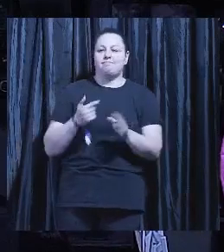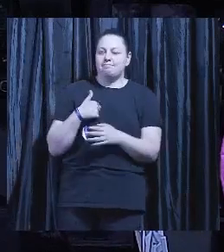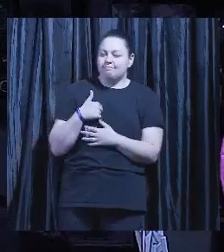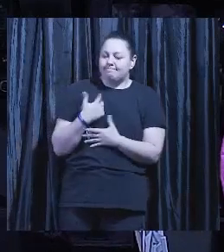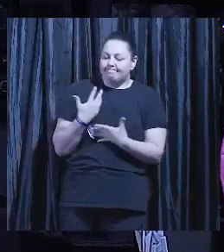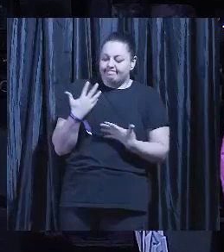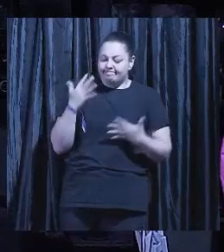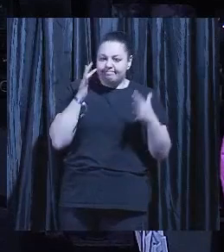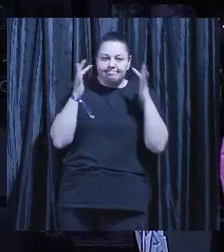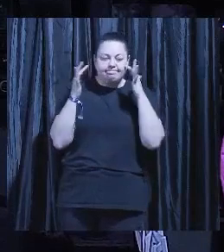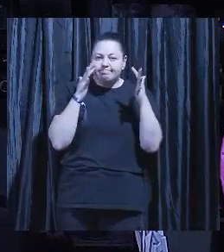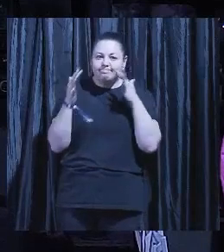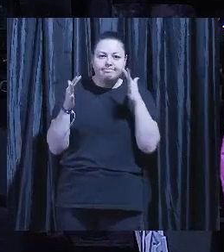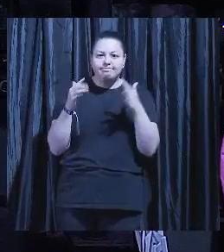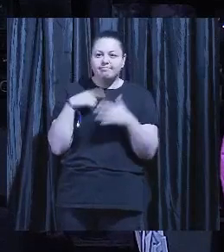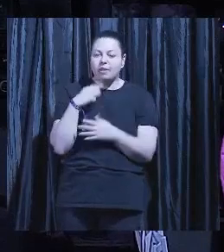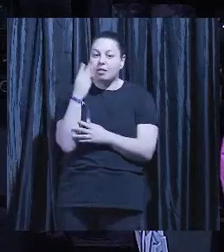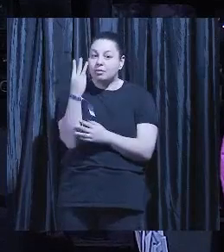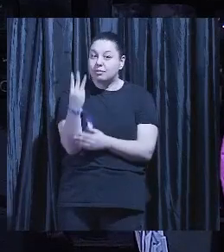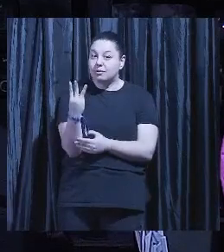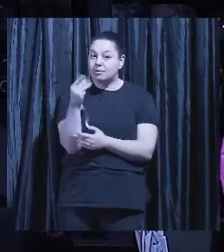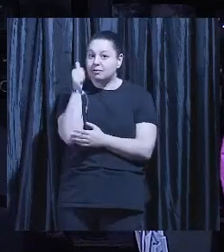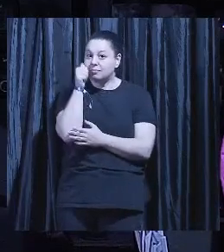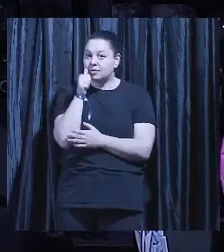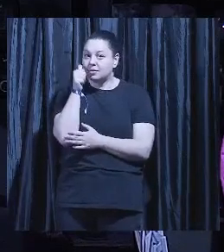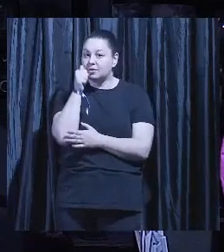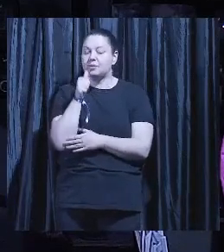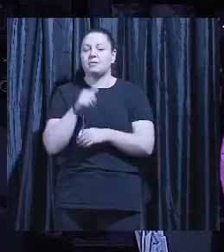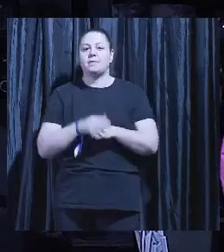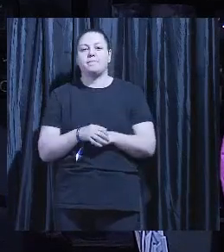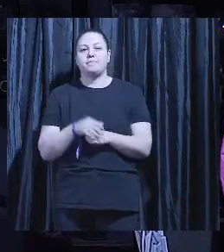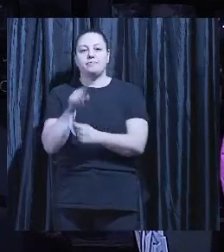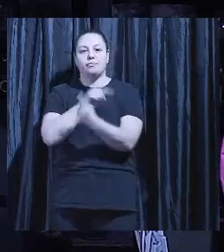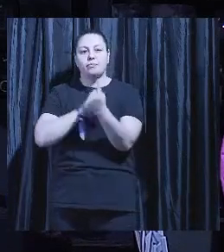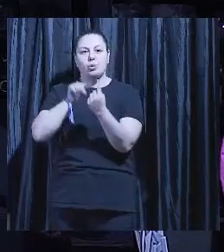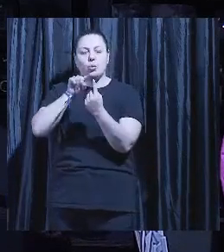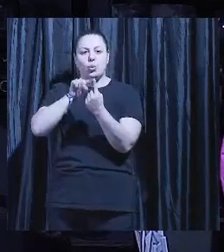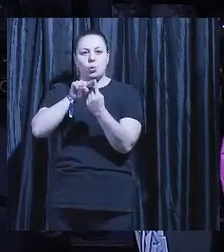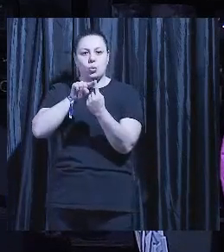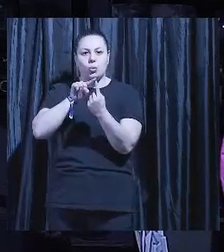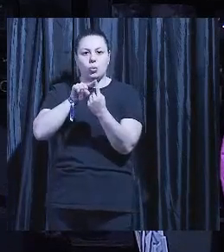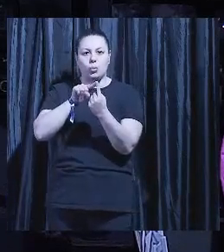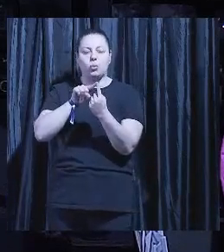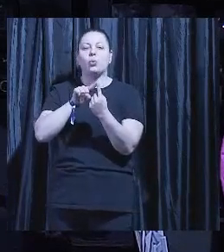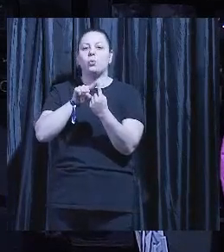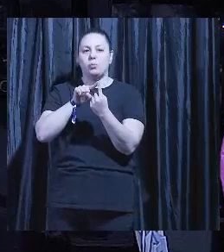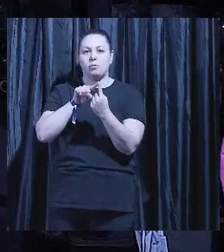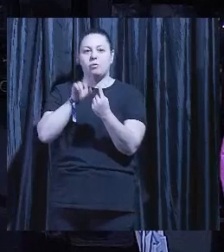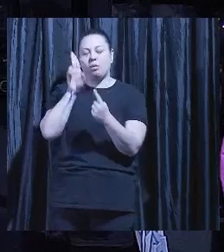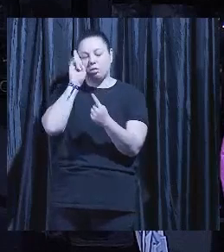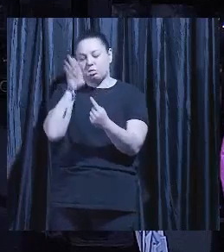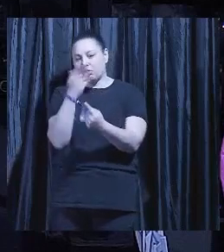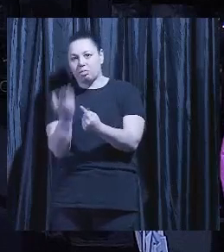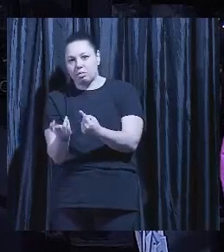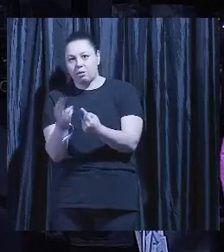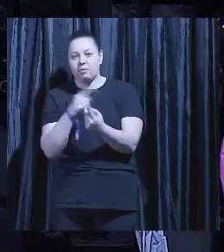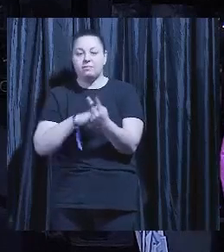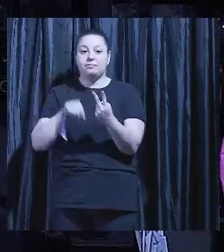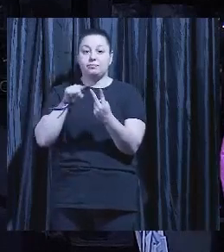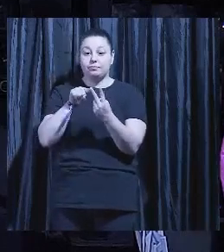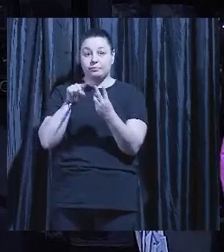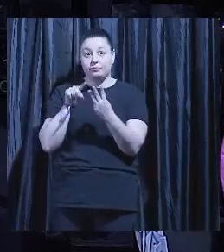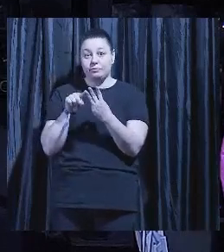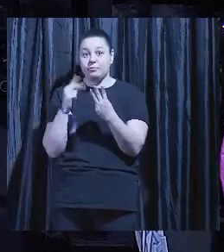assim. 3 meninas. Uma completamente apagada no chão, outras